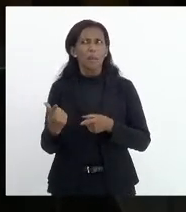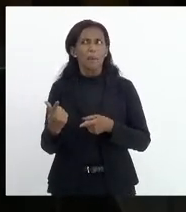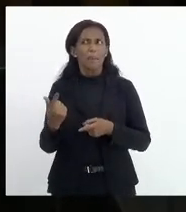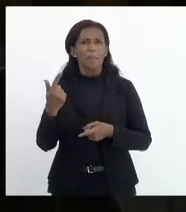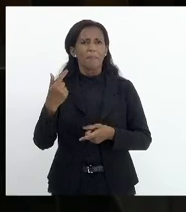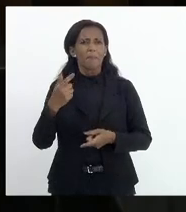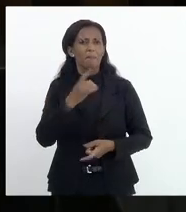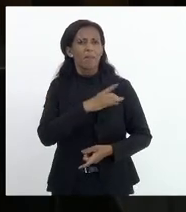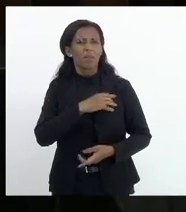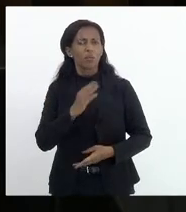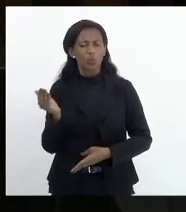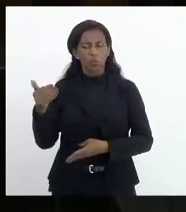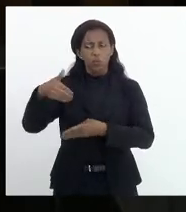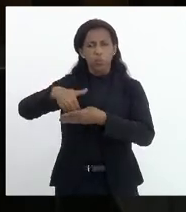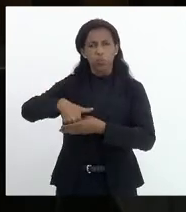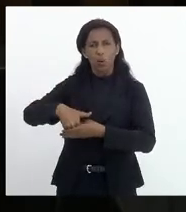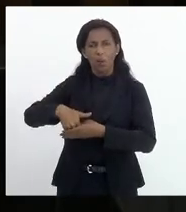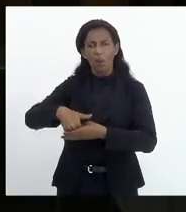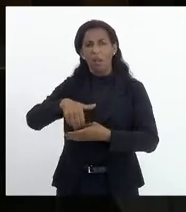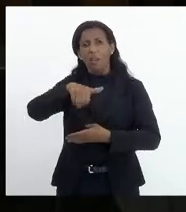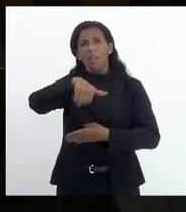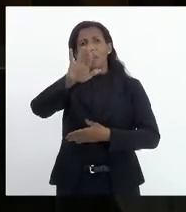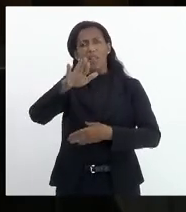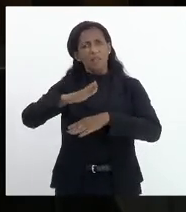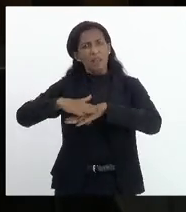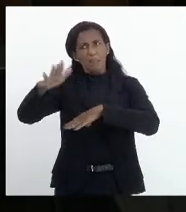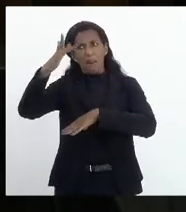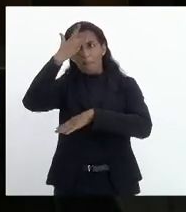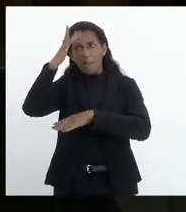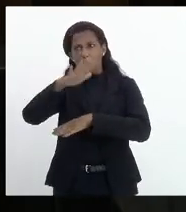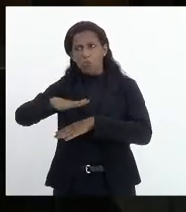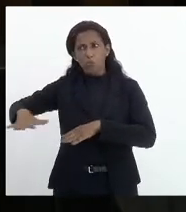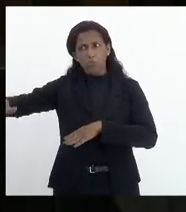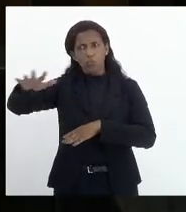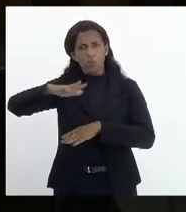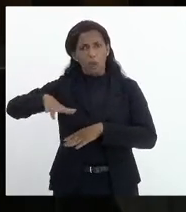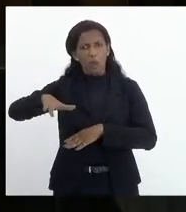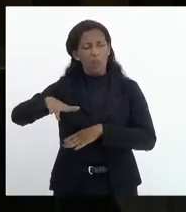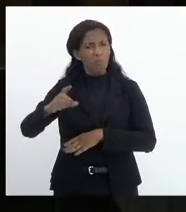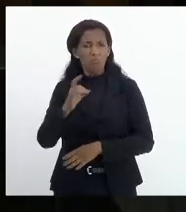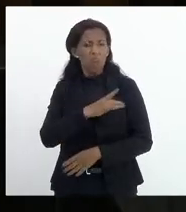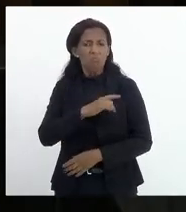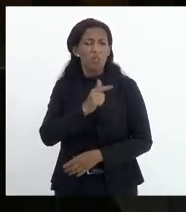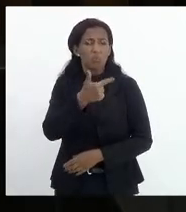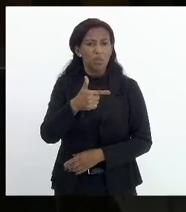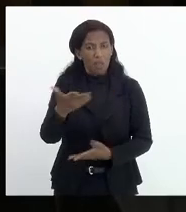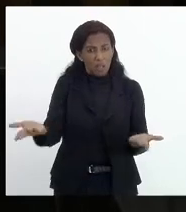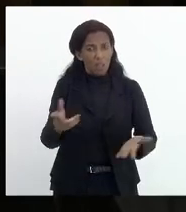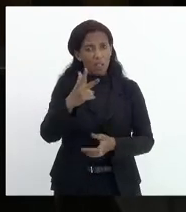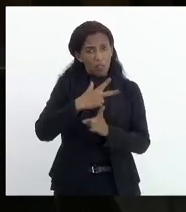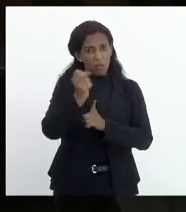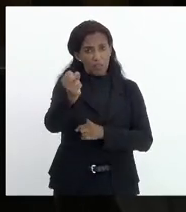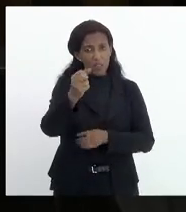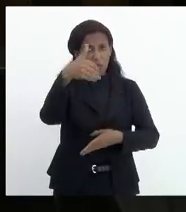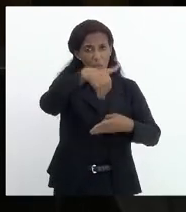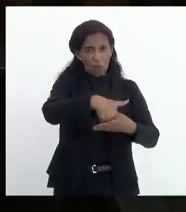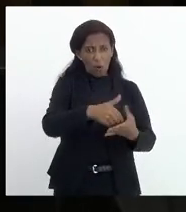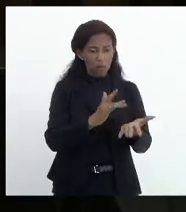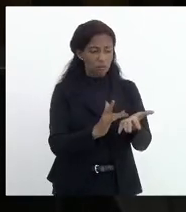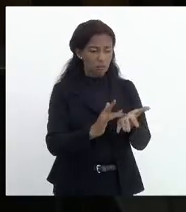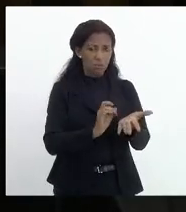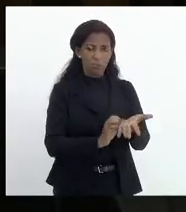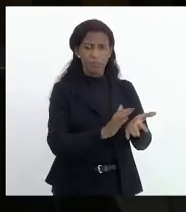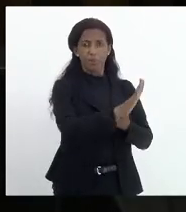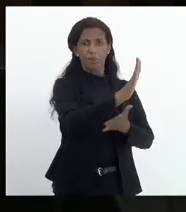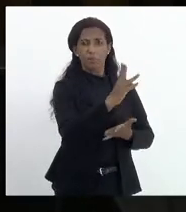eleição quem tem maioria ganha eleição ele não ganhou Eleison em com voto eletrônico